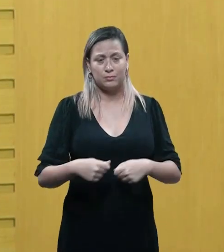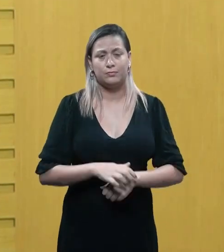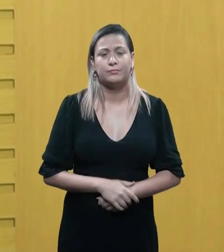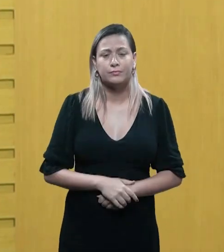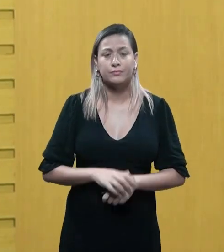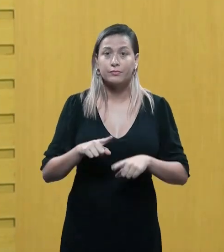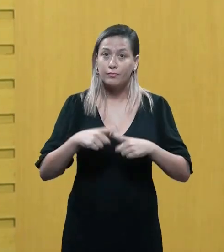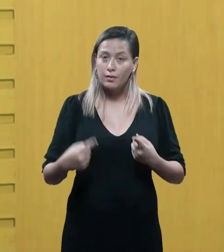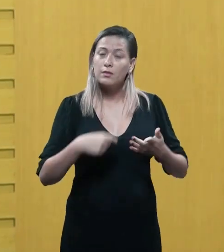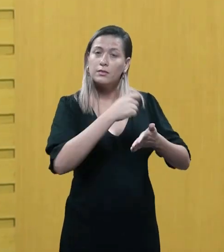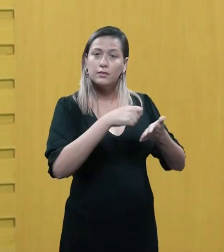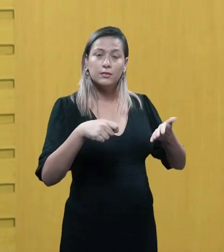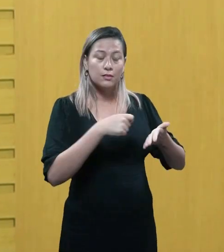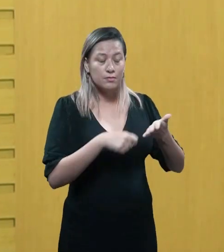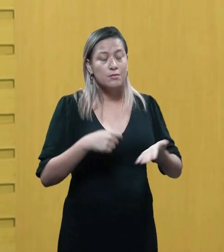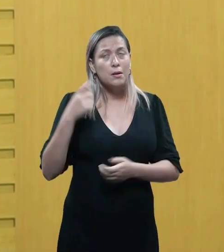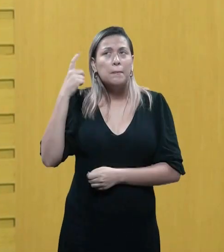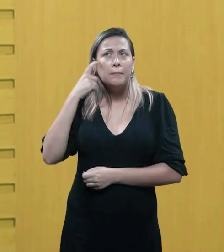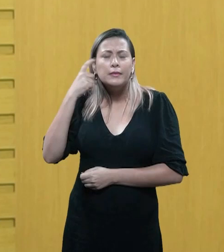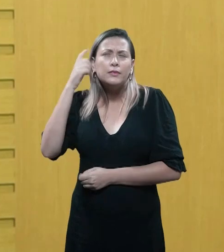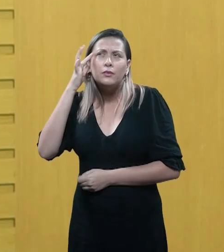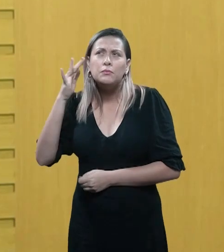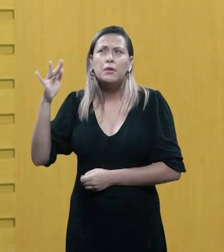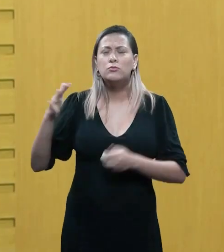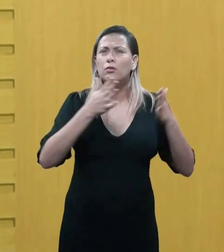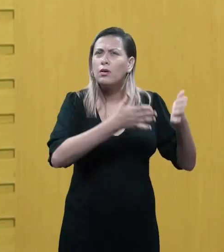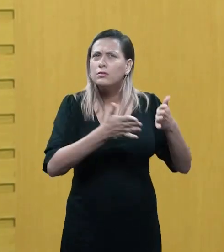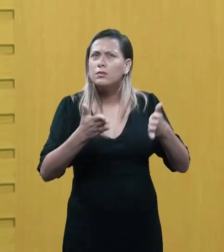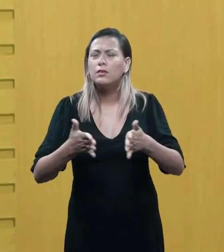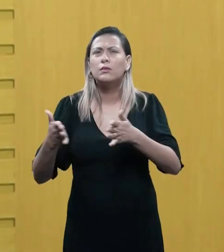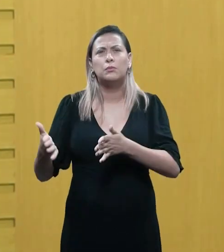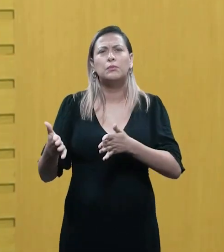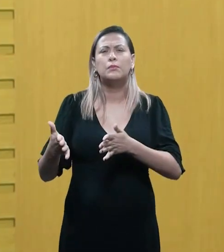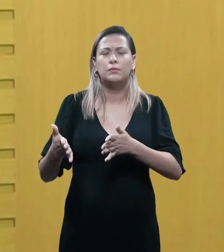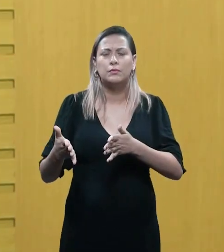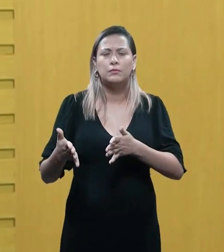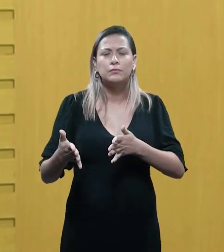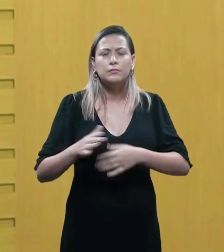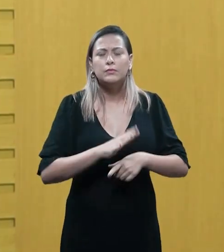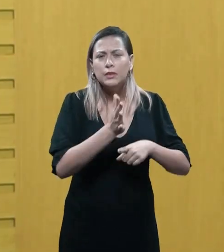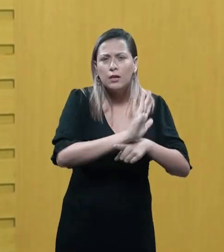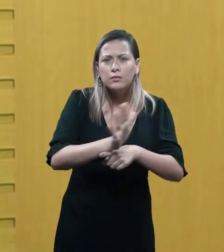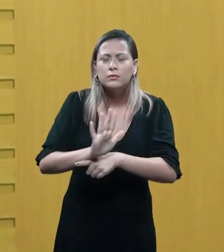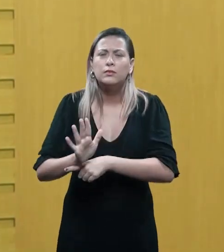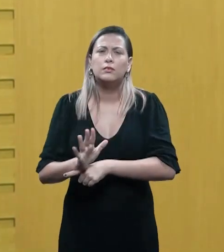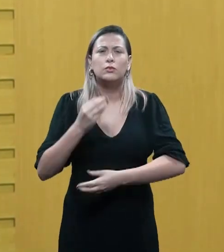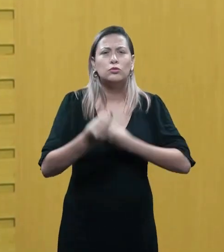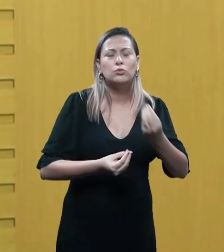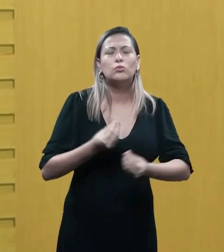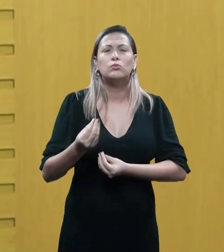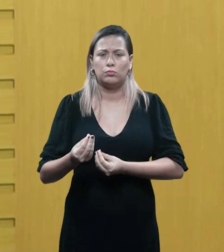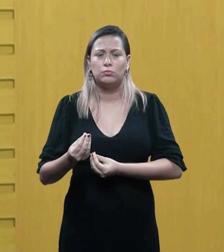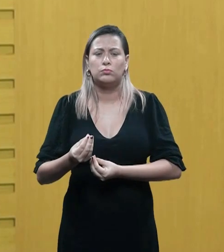você precisa escrever imaginando toda uma sequência, imaginando as cenas, imaginando que o